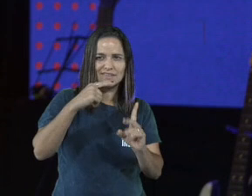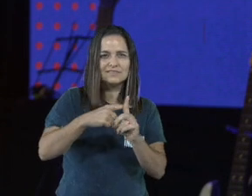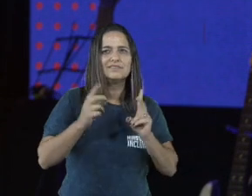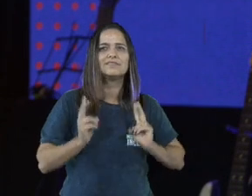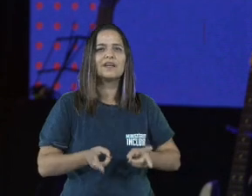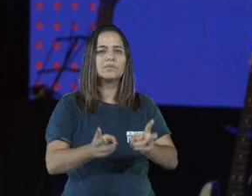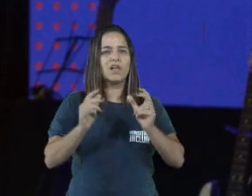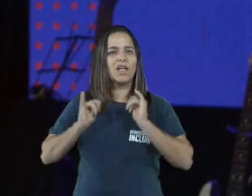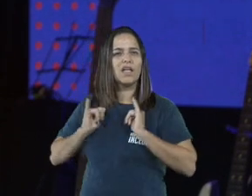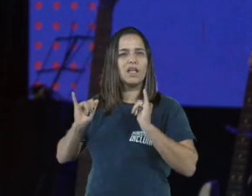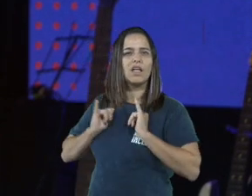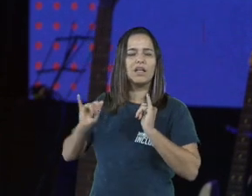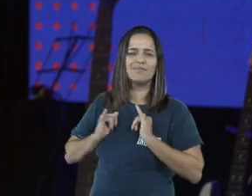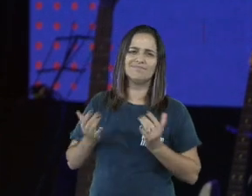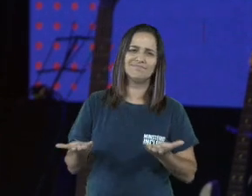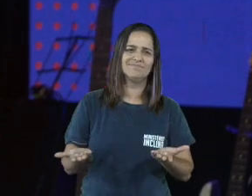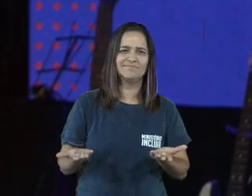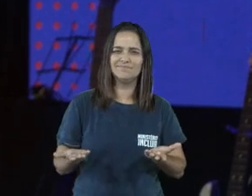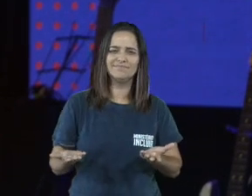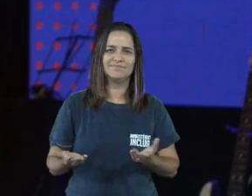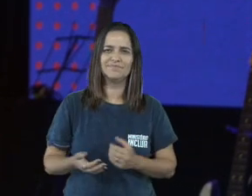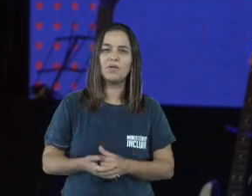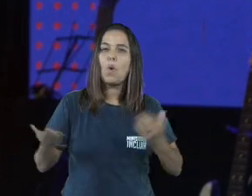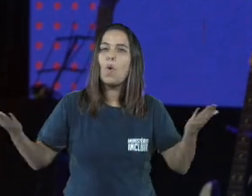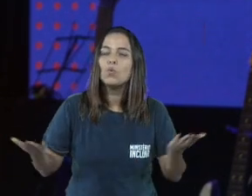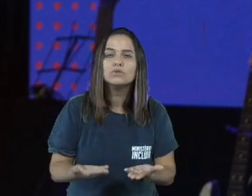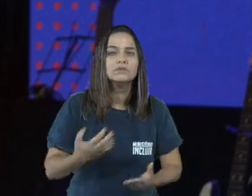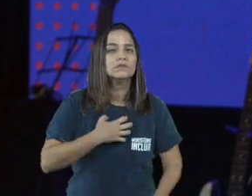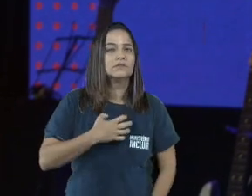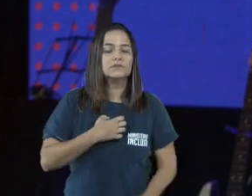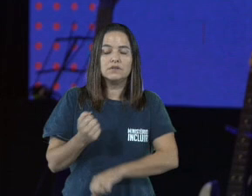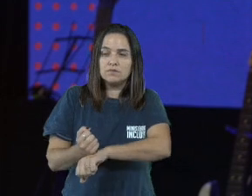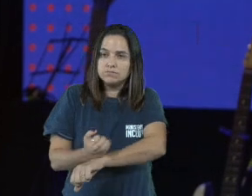e eu nunca tremi tanto no ponto que eu pego todo domingo eu tô tremendo agora